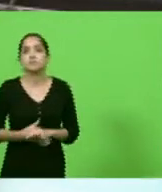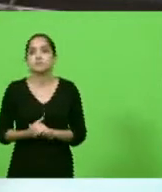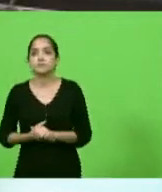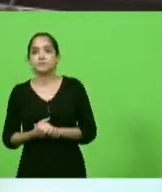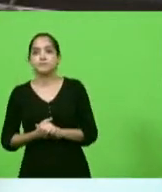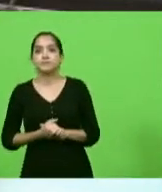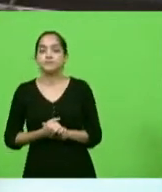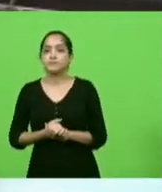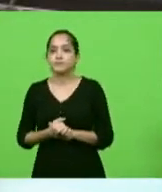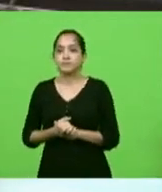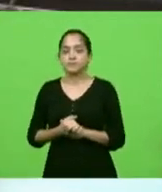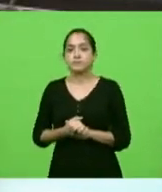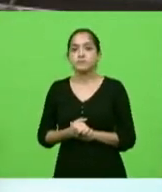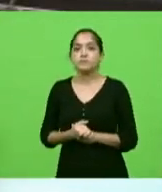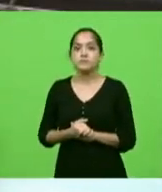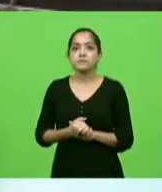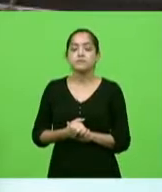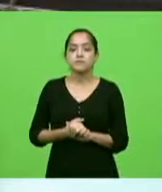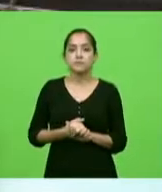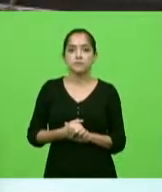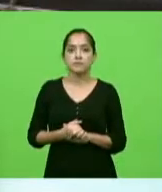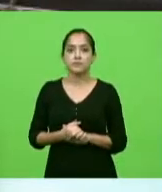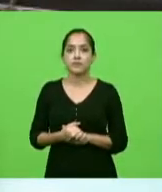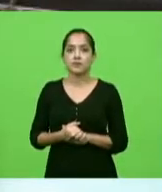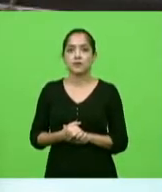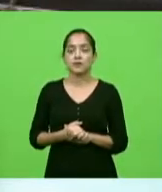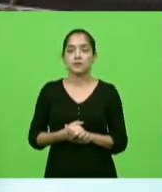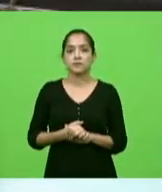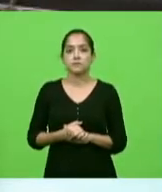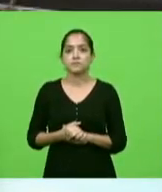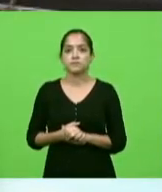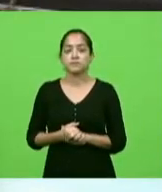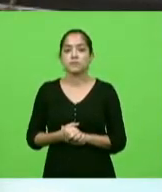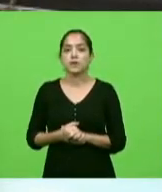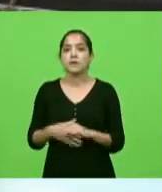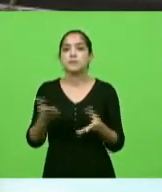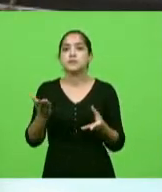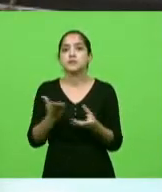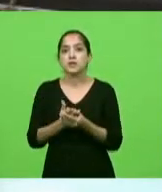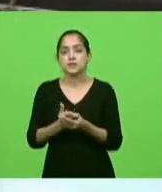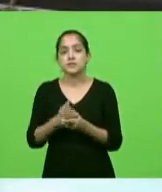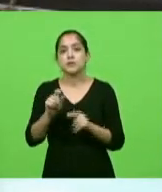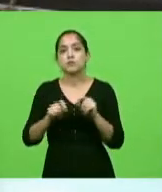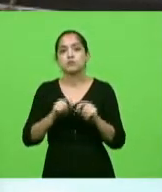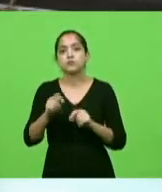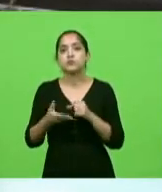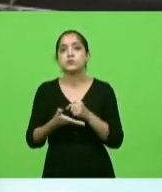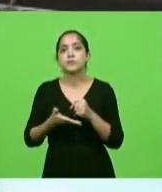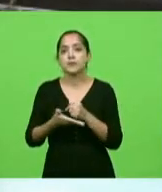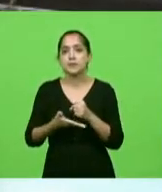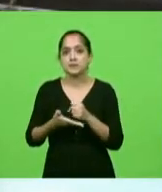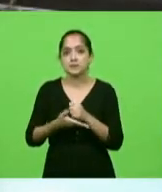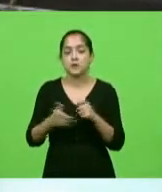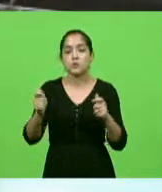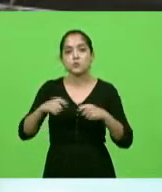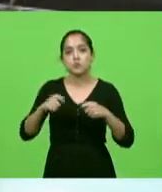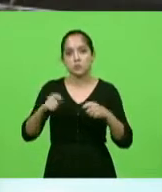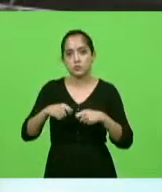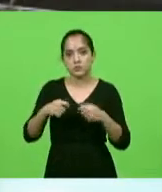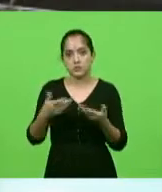pela defesa e outros de ciência deste julgador, entendo que a presente A ação carece de alicerce mínimo de